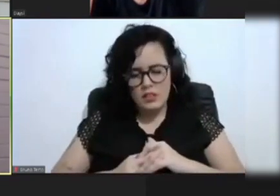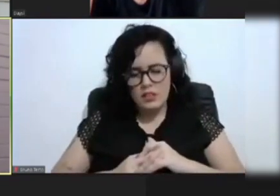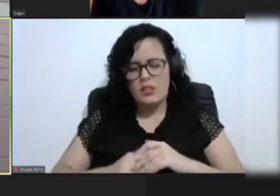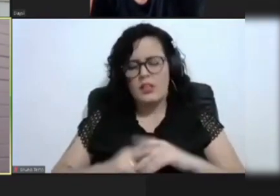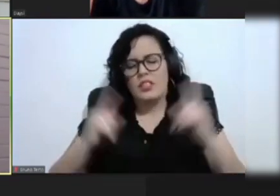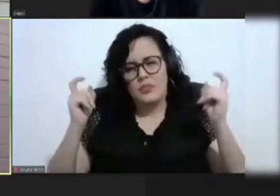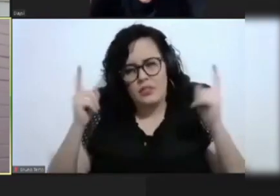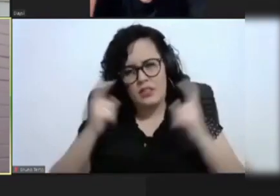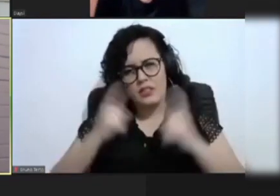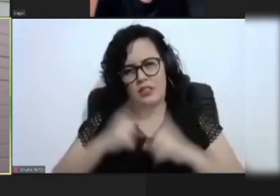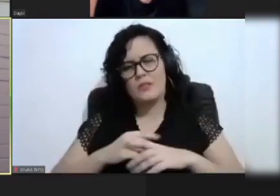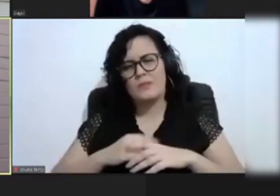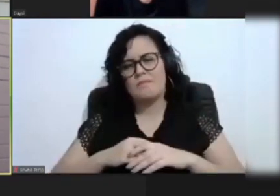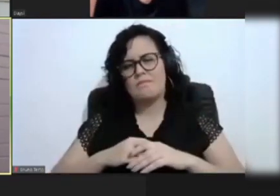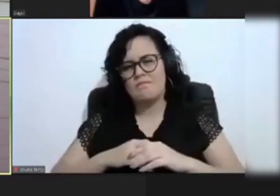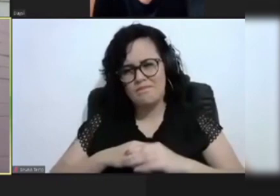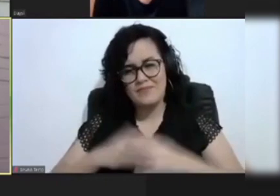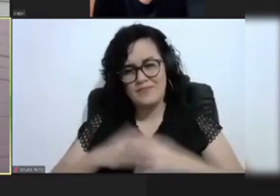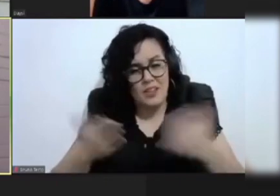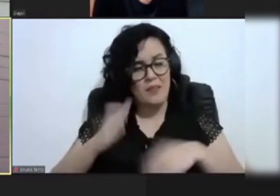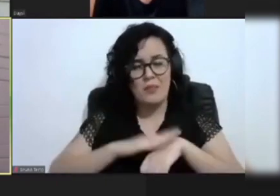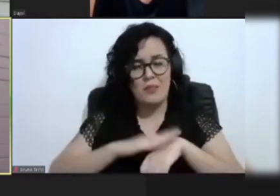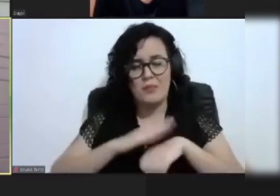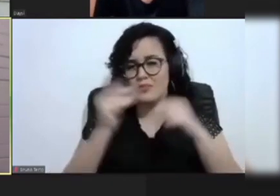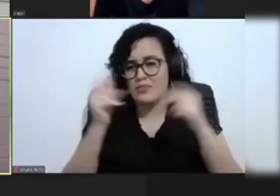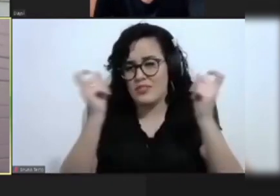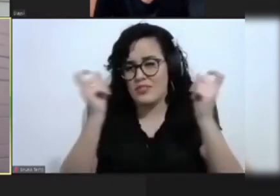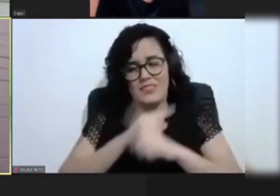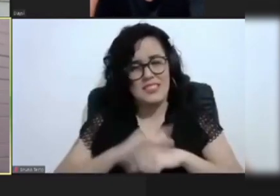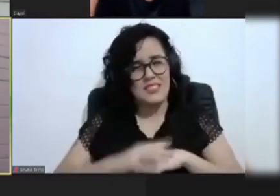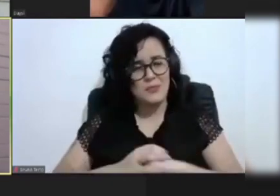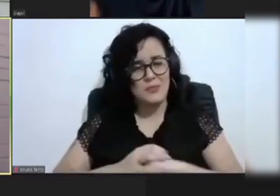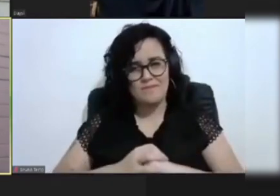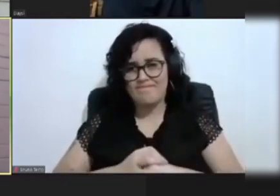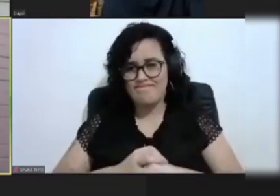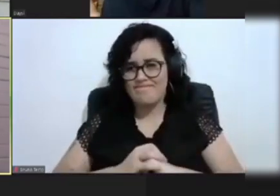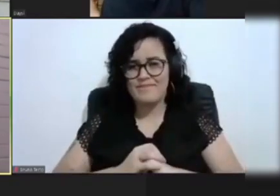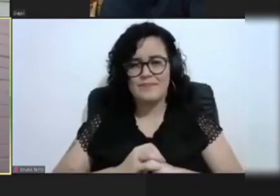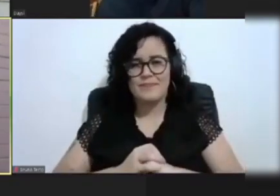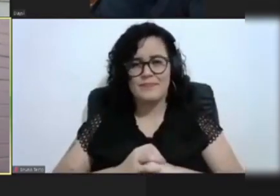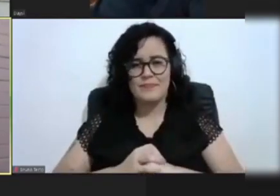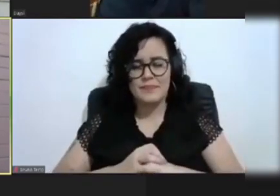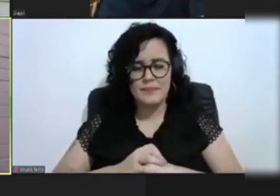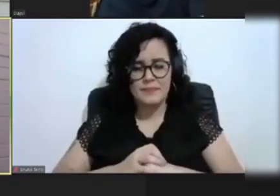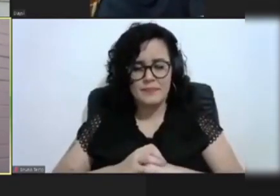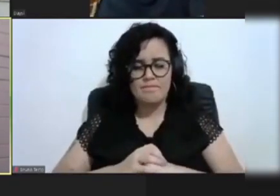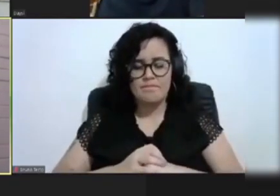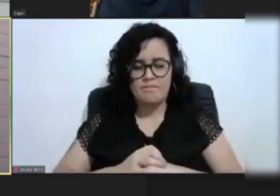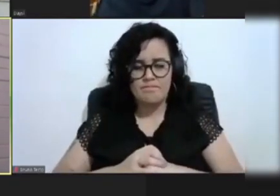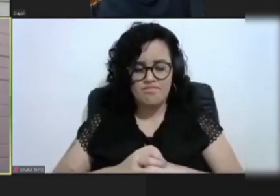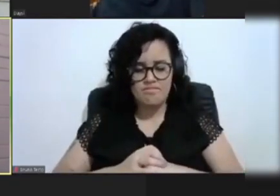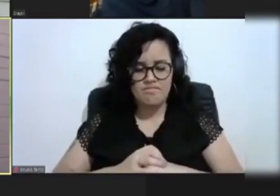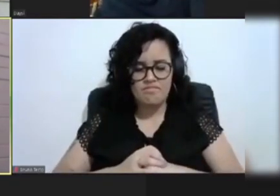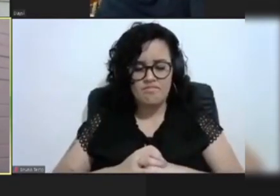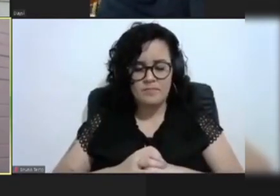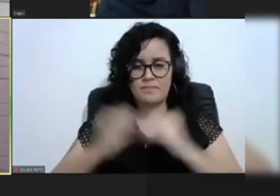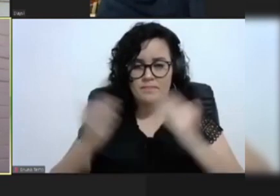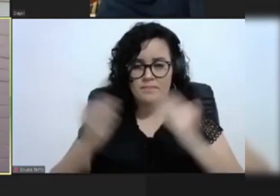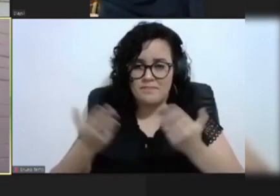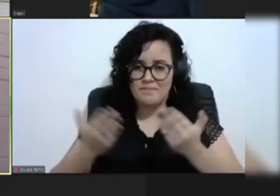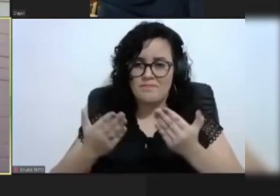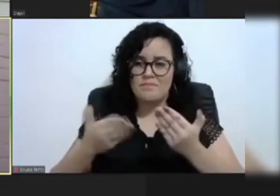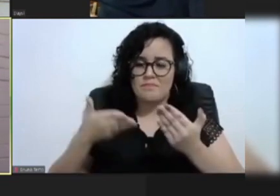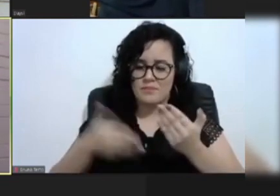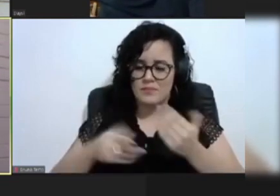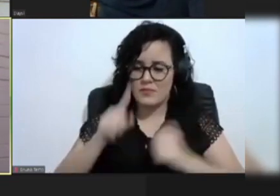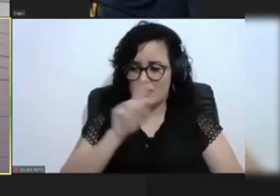que, mas esse, quer dizer, a gente vive aqui nesse dia onde a gente completa os anos do golpe, nesse